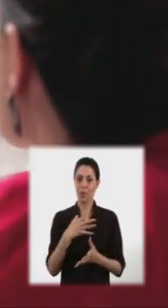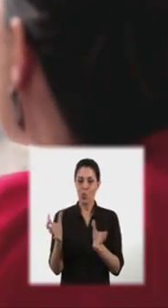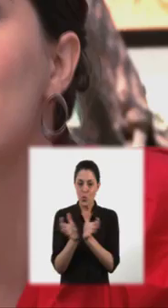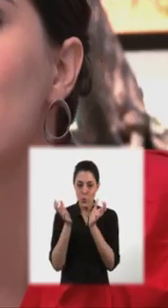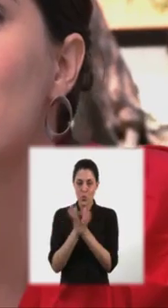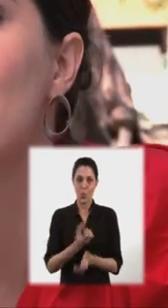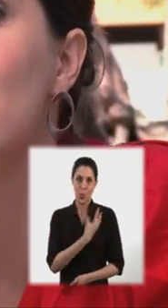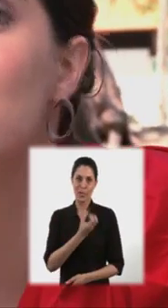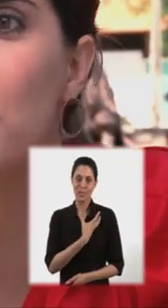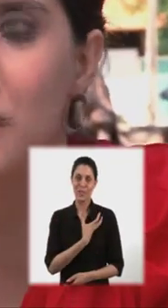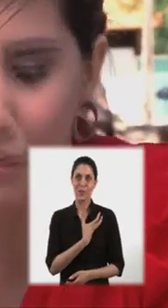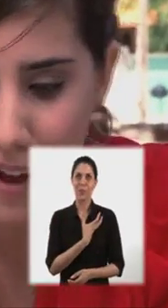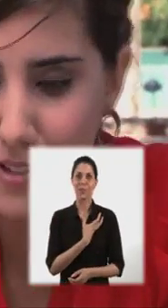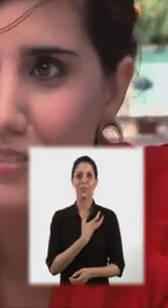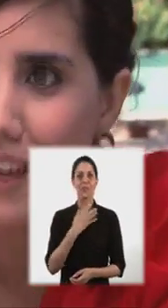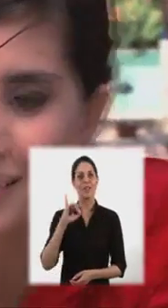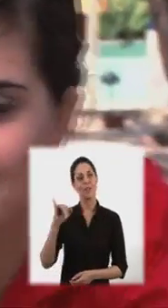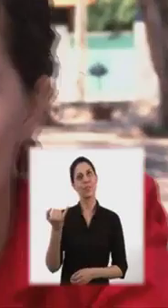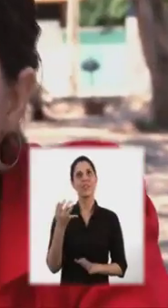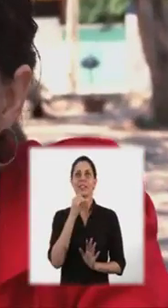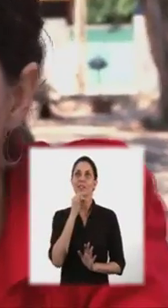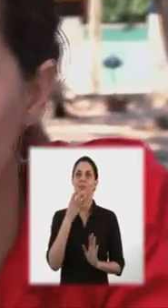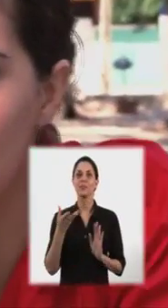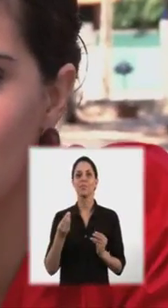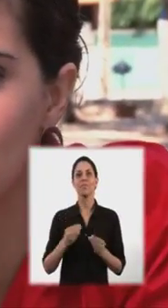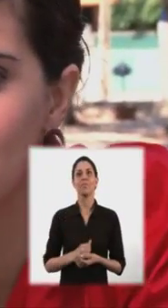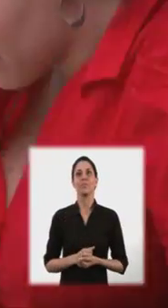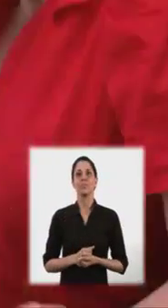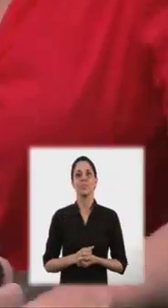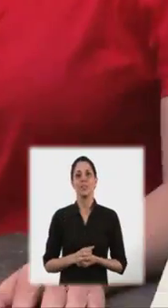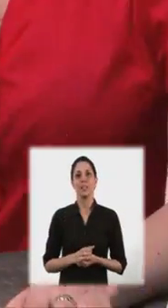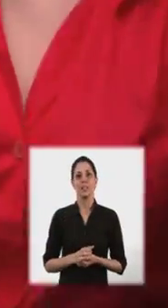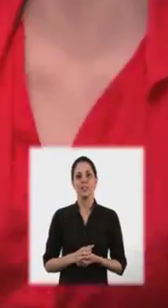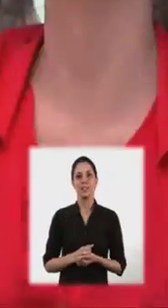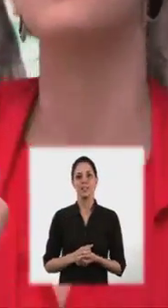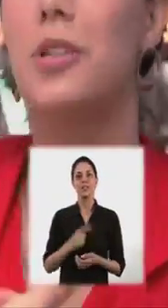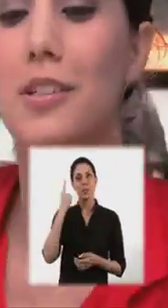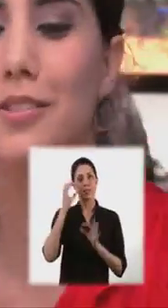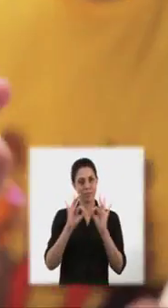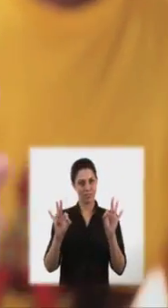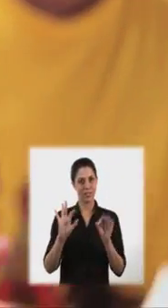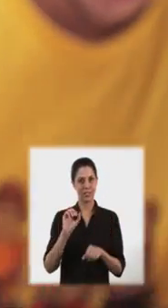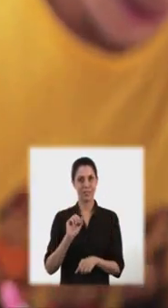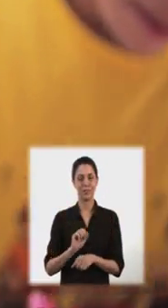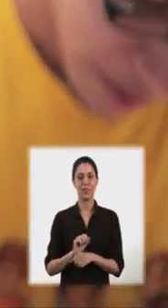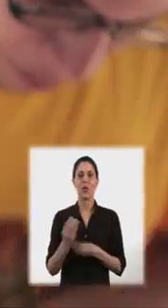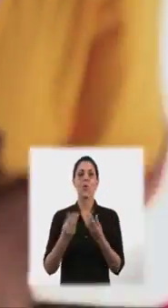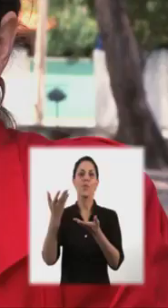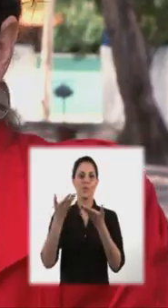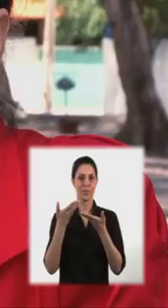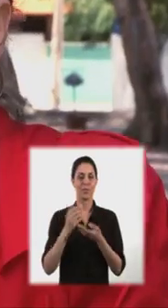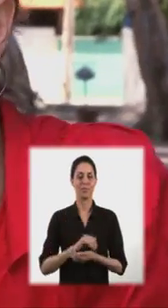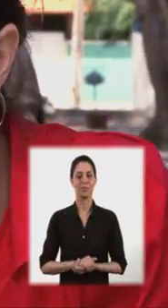assim, Não pensa não, faz. Posso fazer aqui? Faz. Quer convidar eles? Vou. Convida eles. Minha letra não por isso.